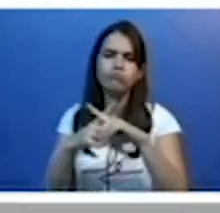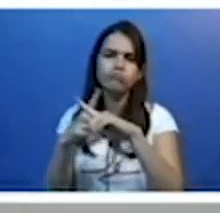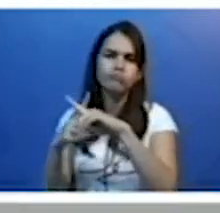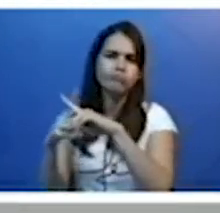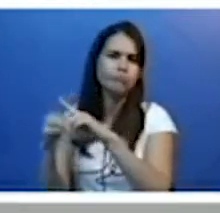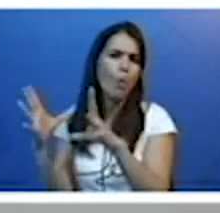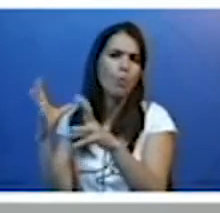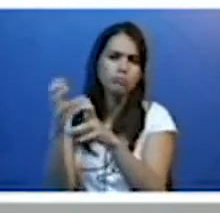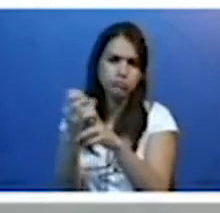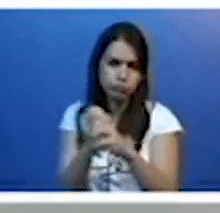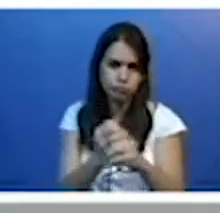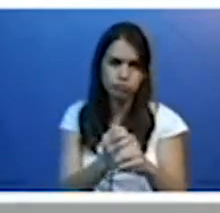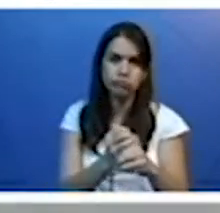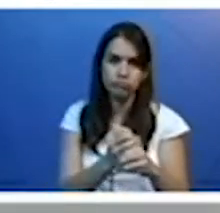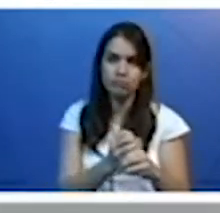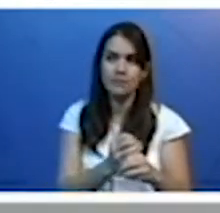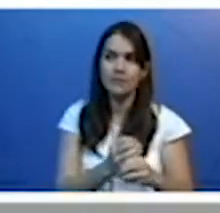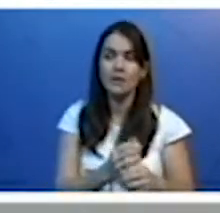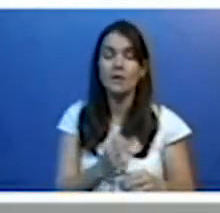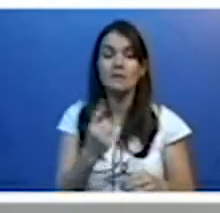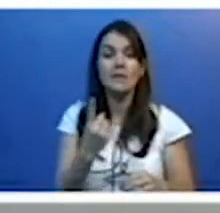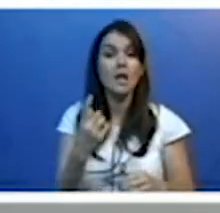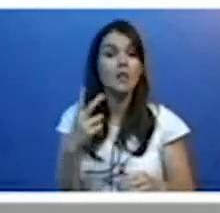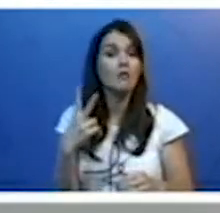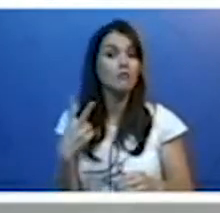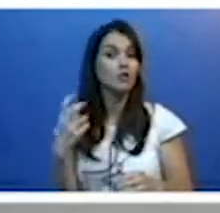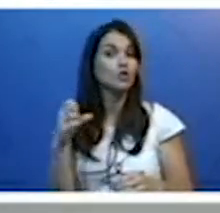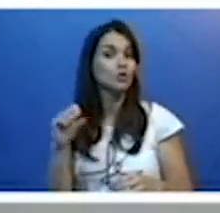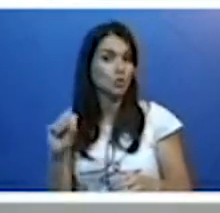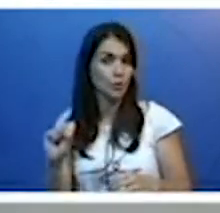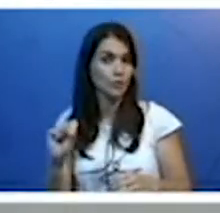por 128. Então fica